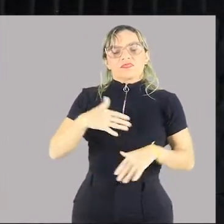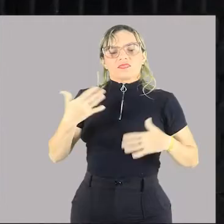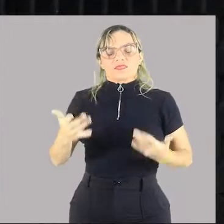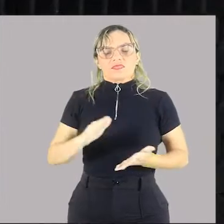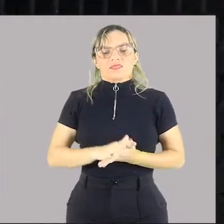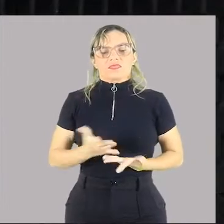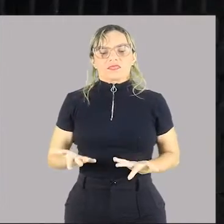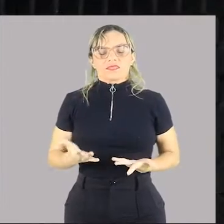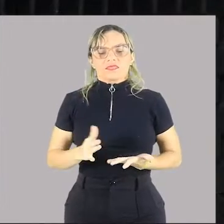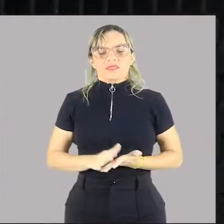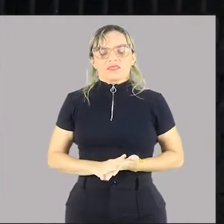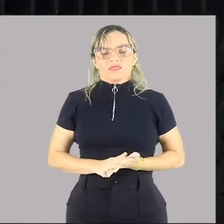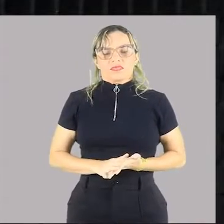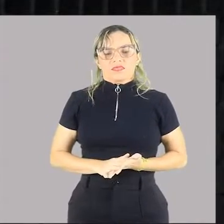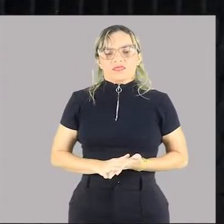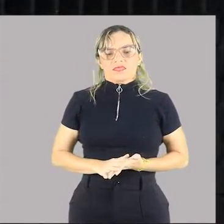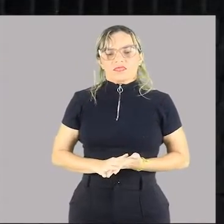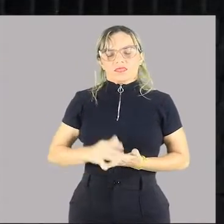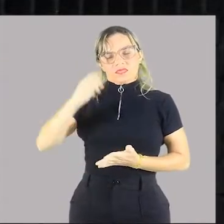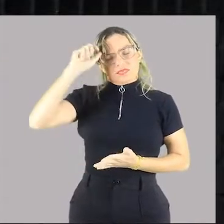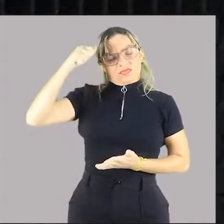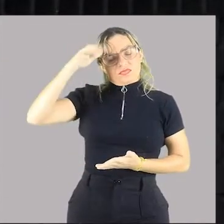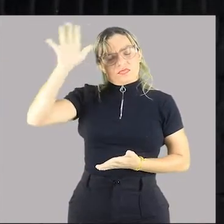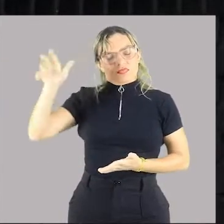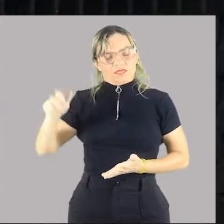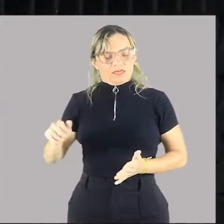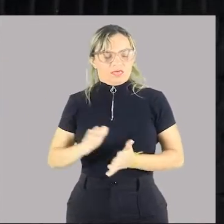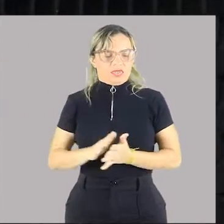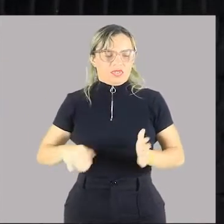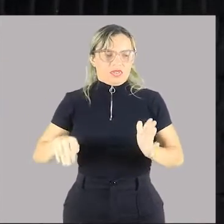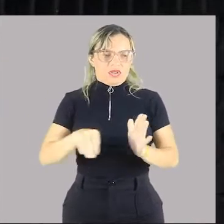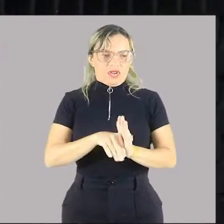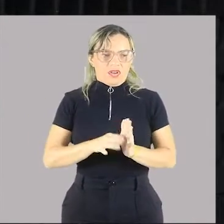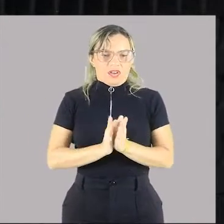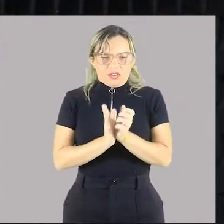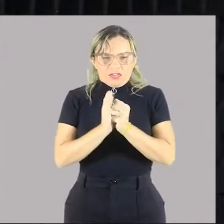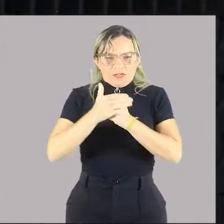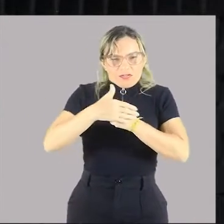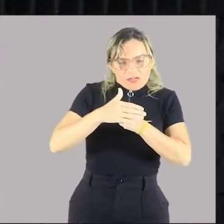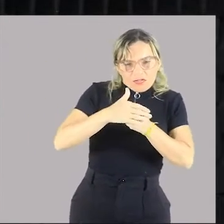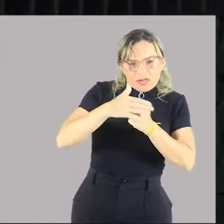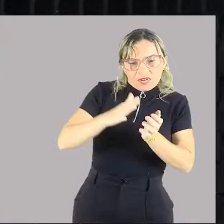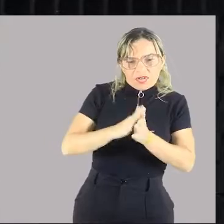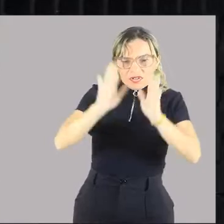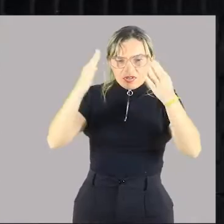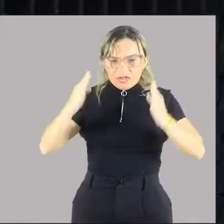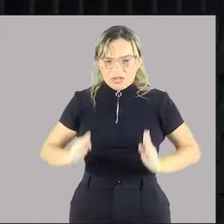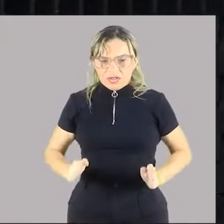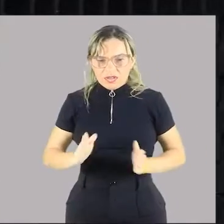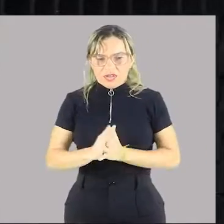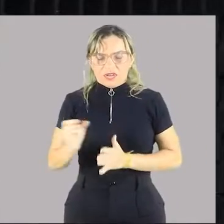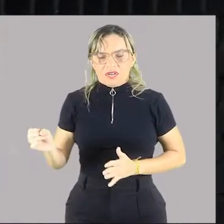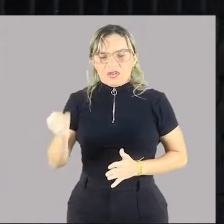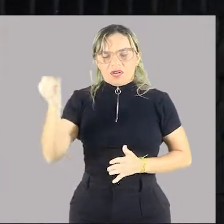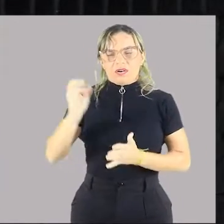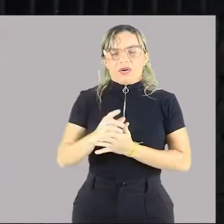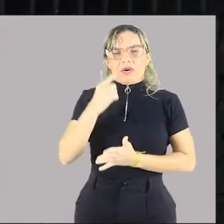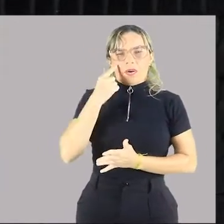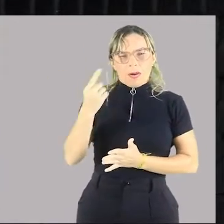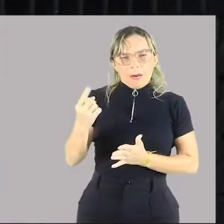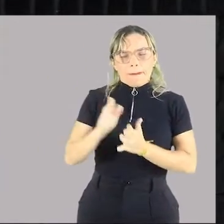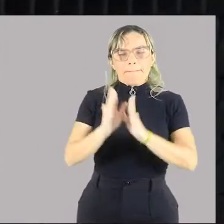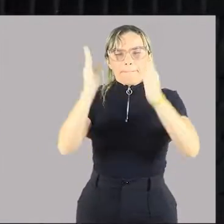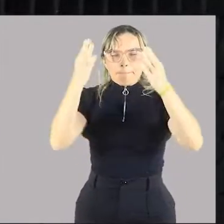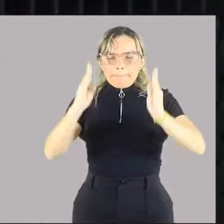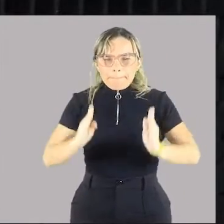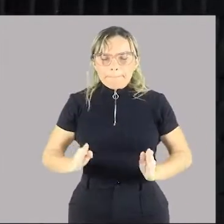Muitas das vezes, o tráfico internacional, ele esconde essas questões, que elas são muito importantes. Observar